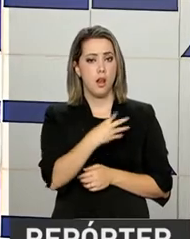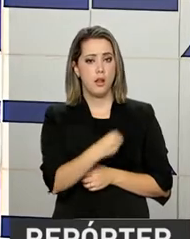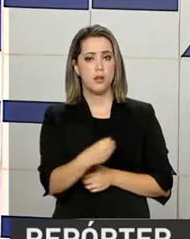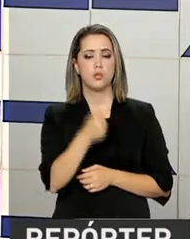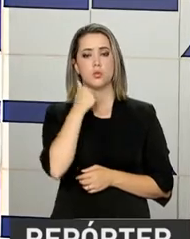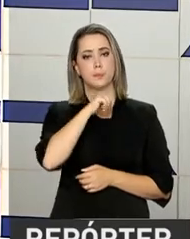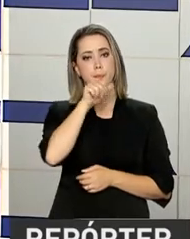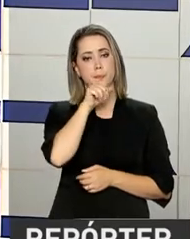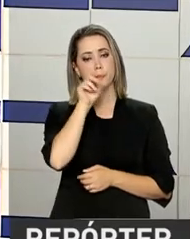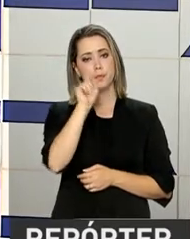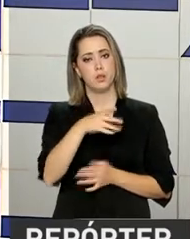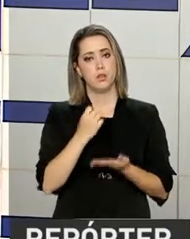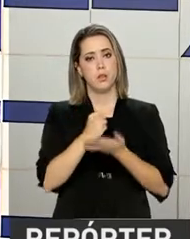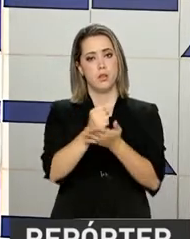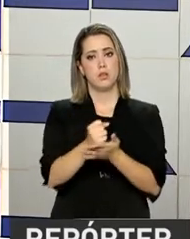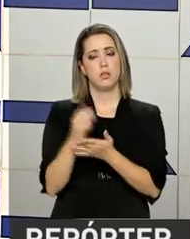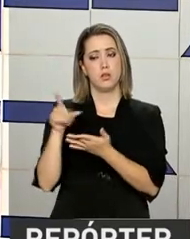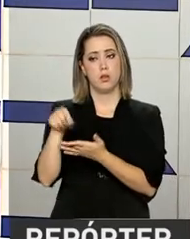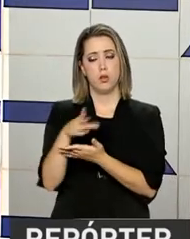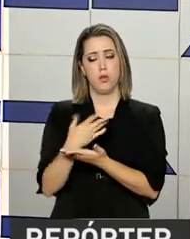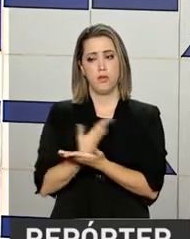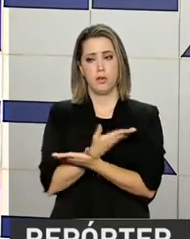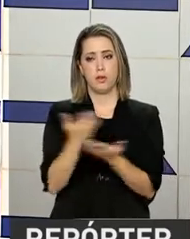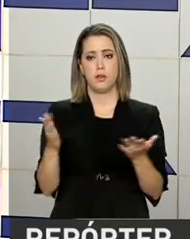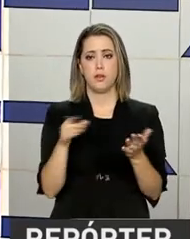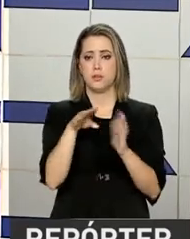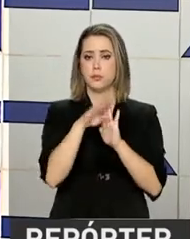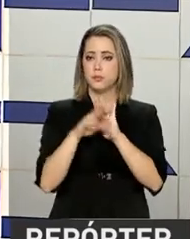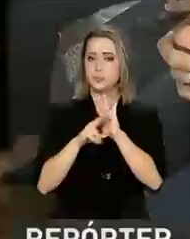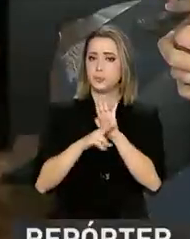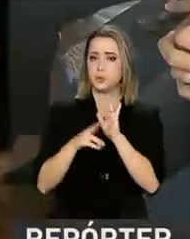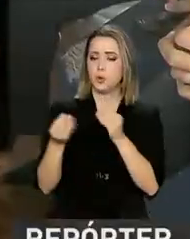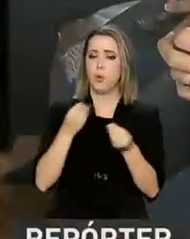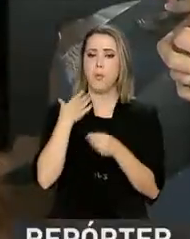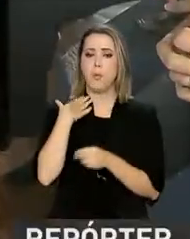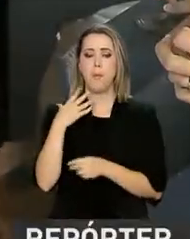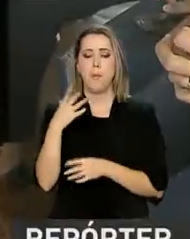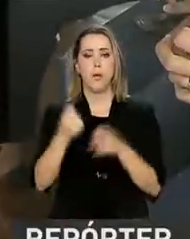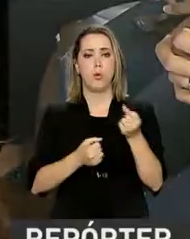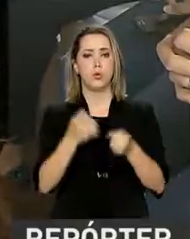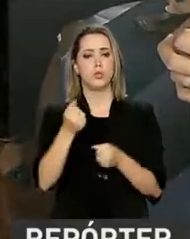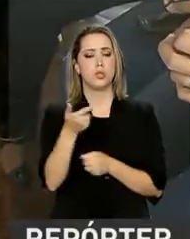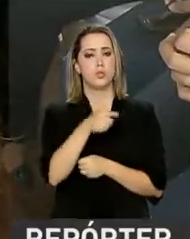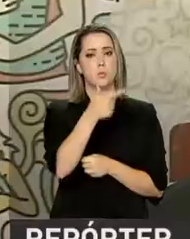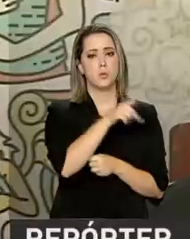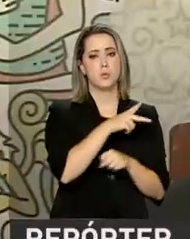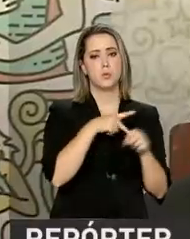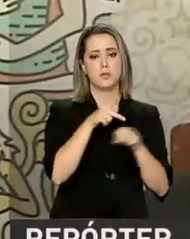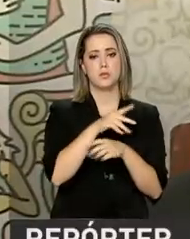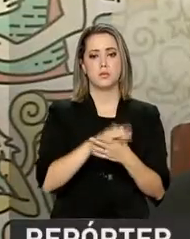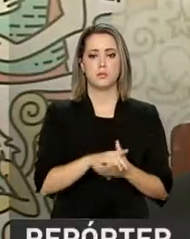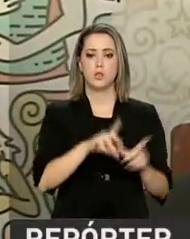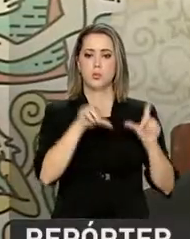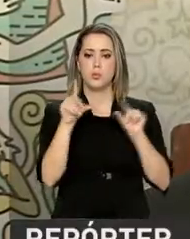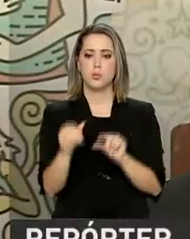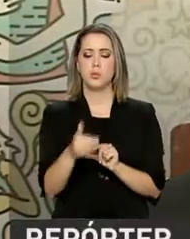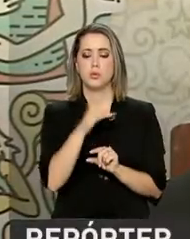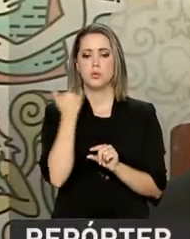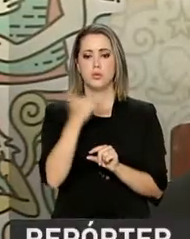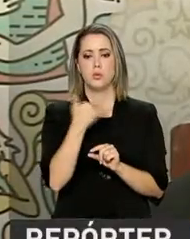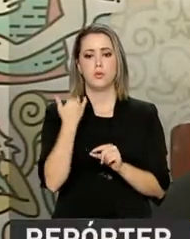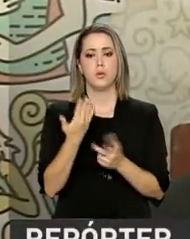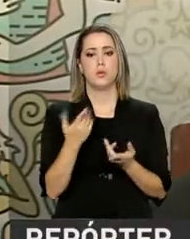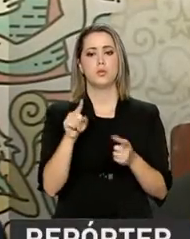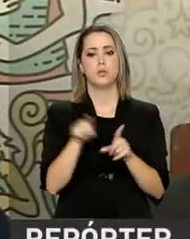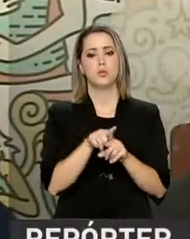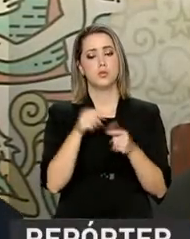e que exporta as técnicas de implantação de bancos de leite para vários países na redução da mortalidade infantil está